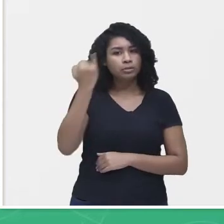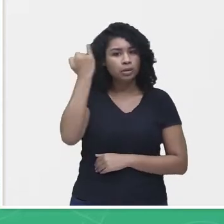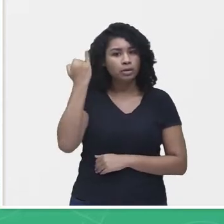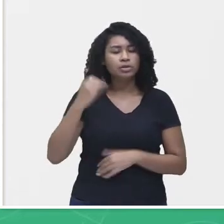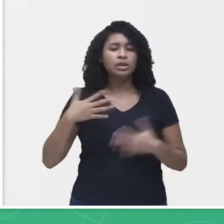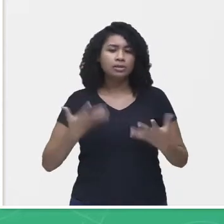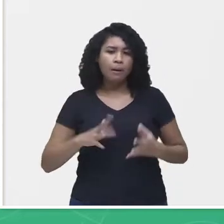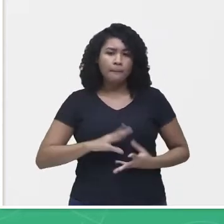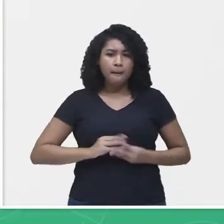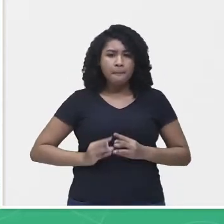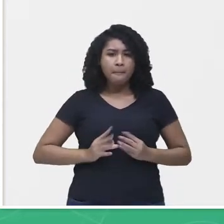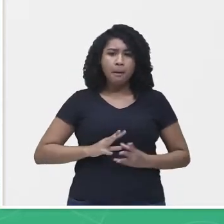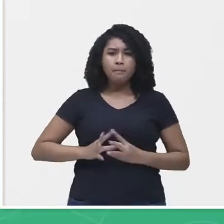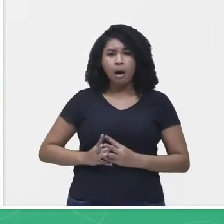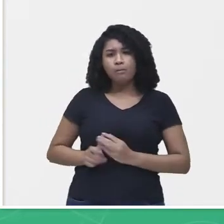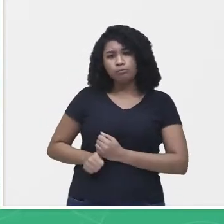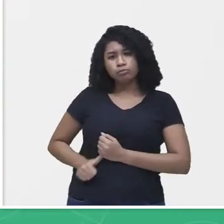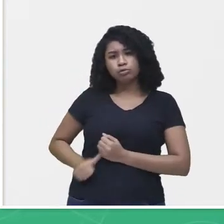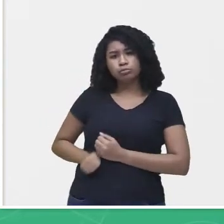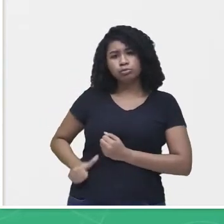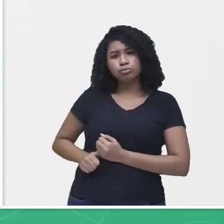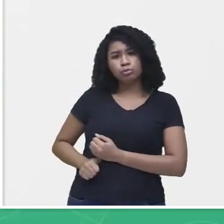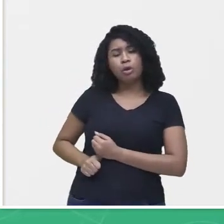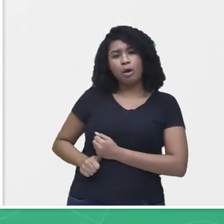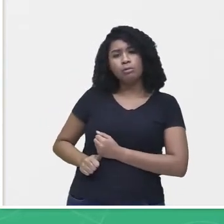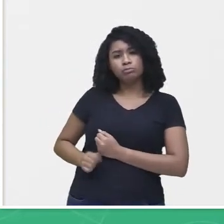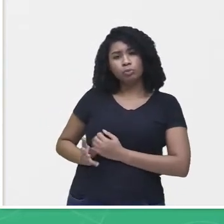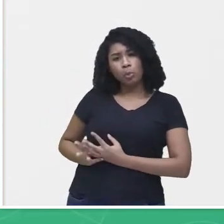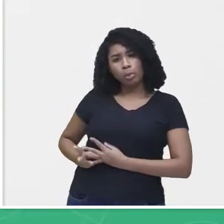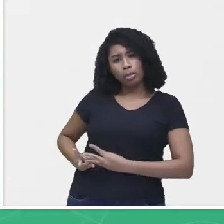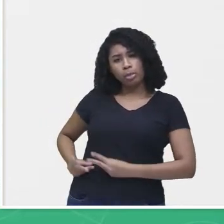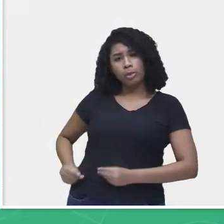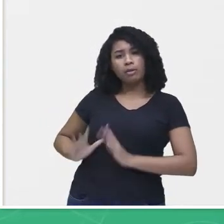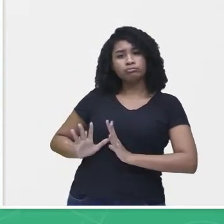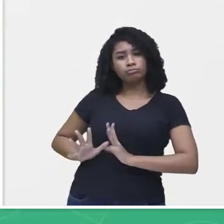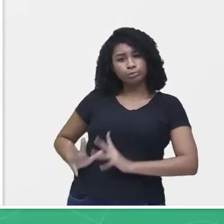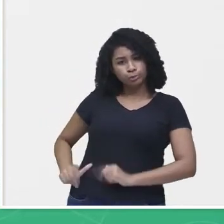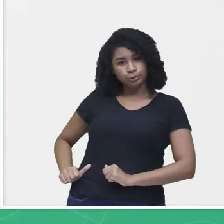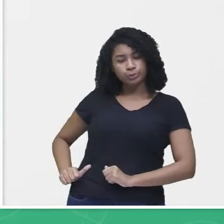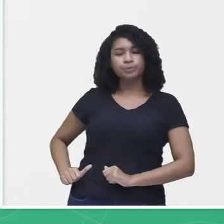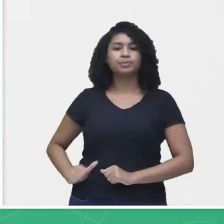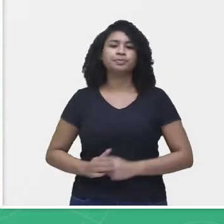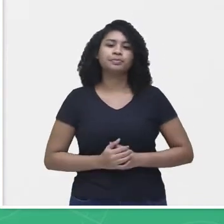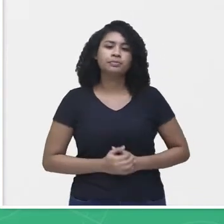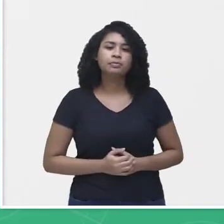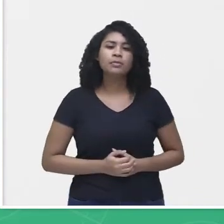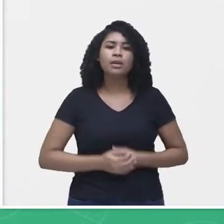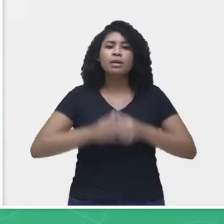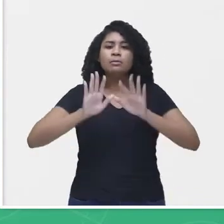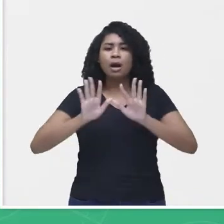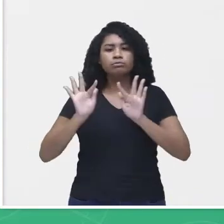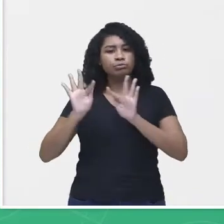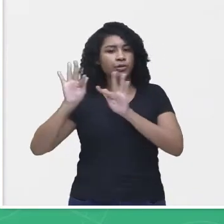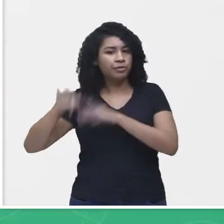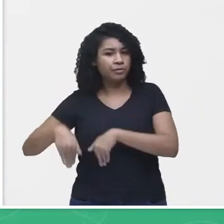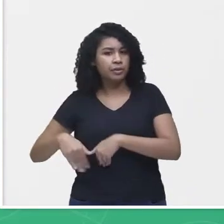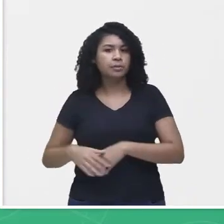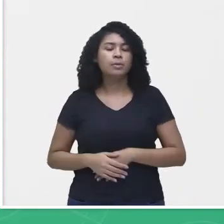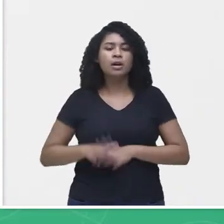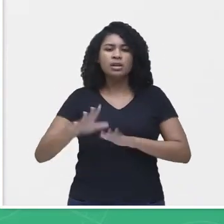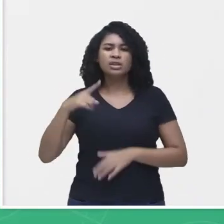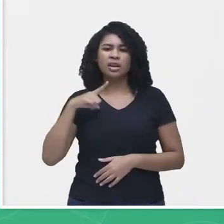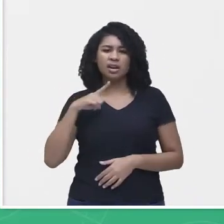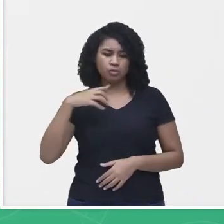para fora do nosso corpo através do ânus. E aqui acaba o nosso trato digestório. Mas como eu falei para vocês, além dos nossos